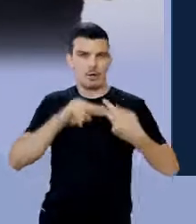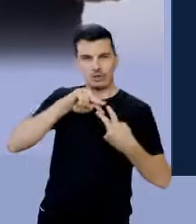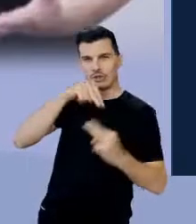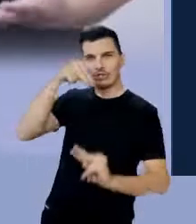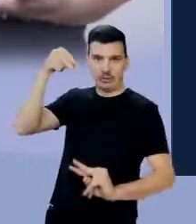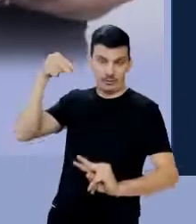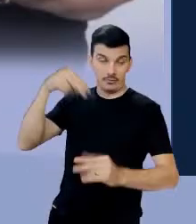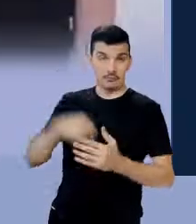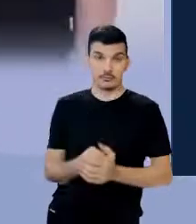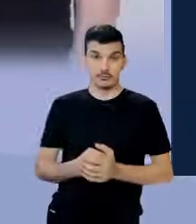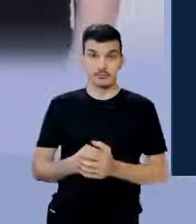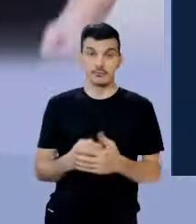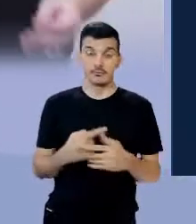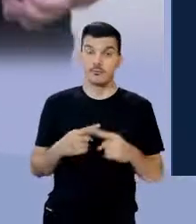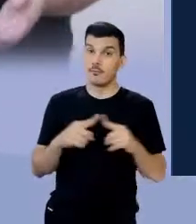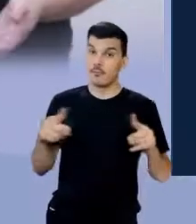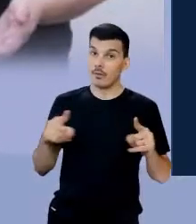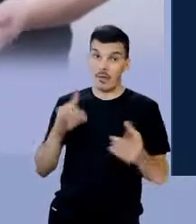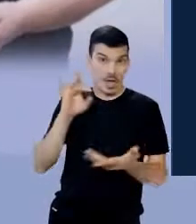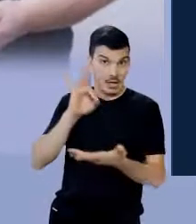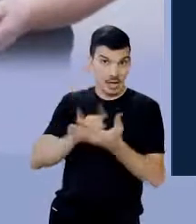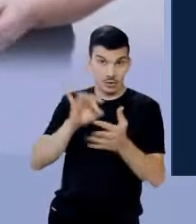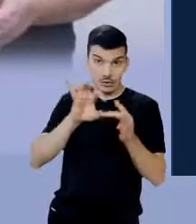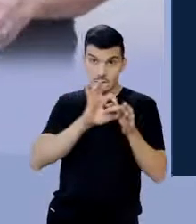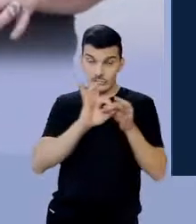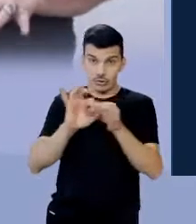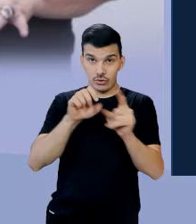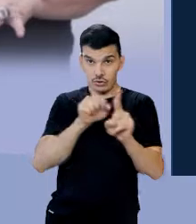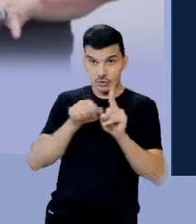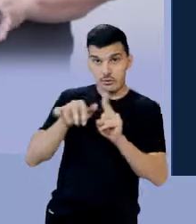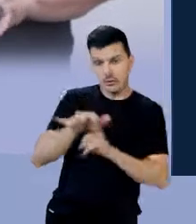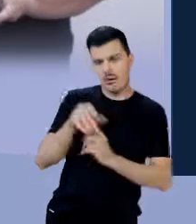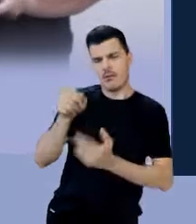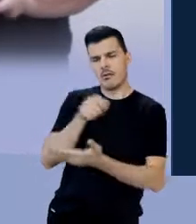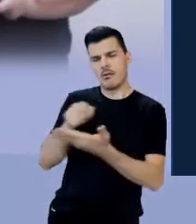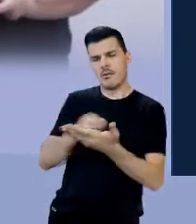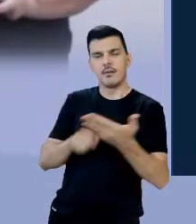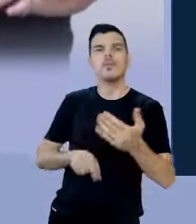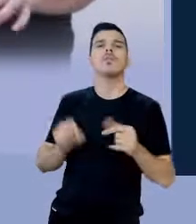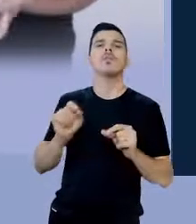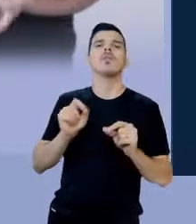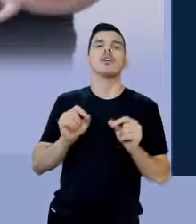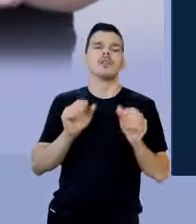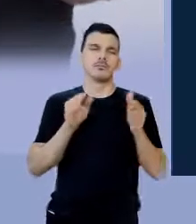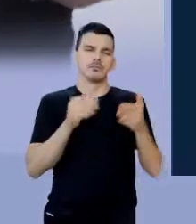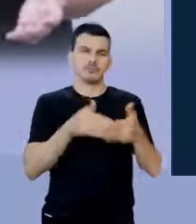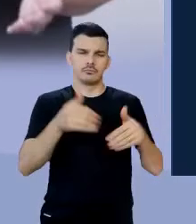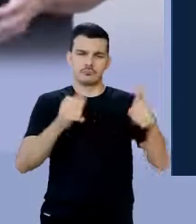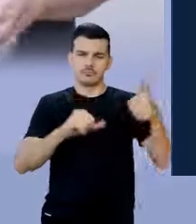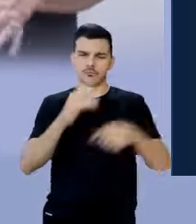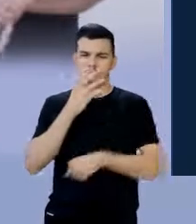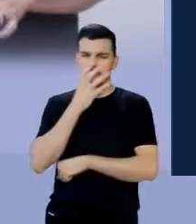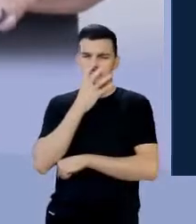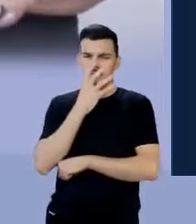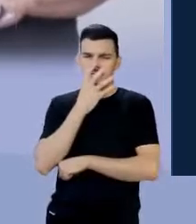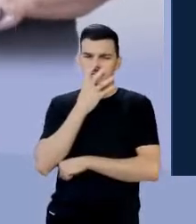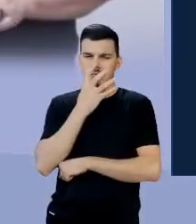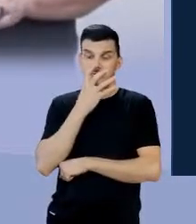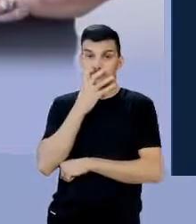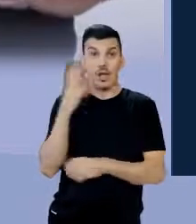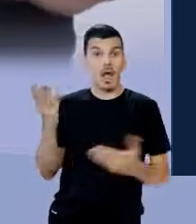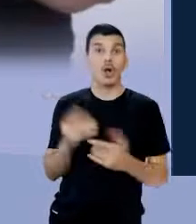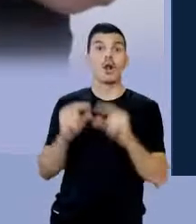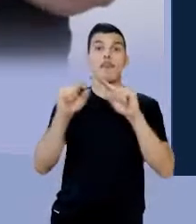própria genética. Por a realidade social desse autor ser o objeto de sua análise